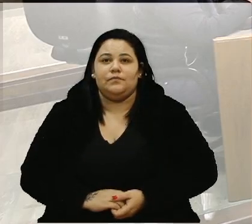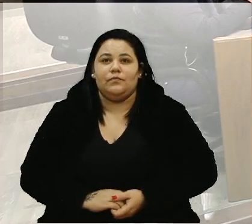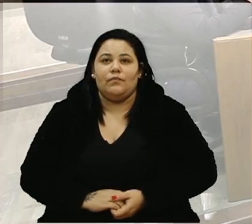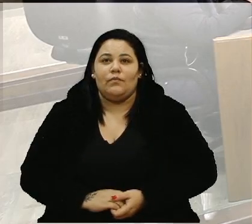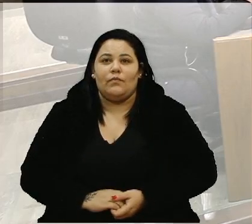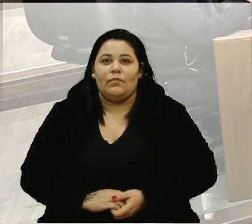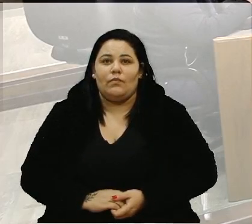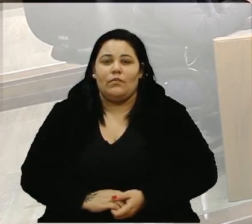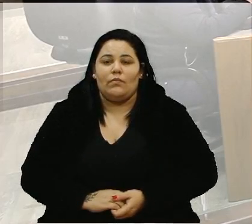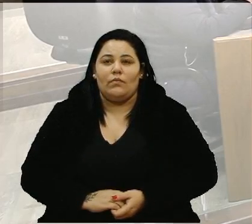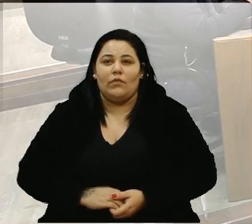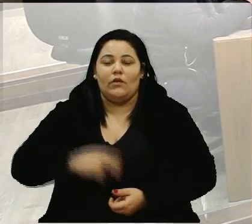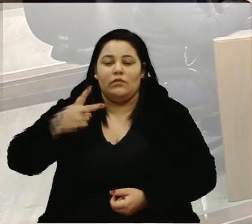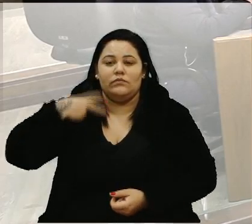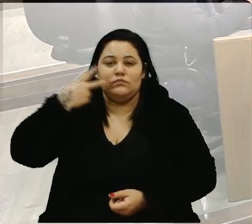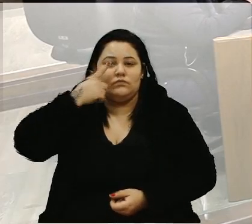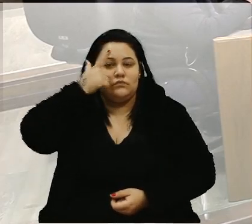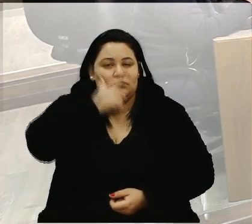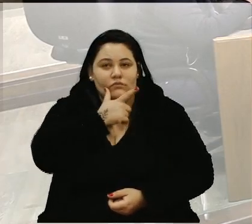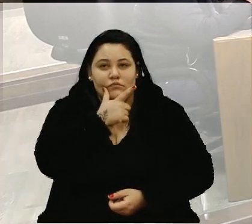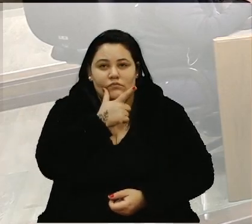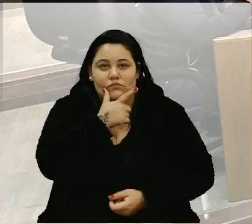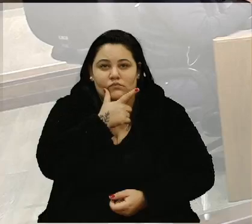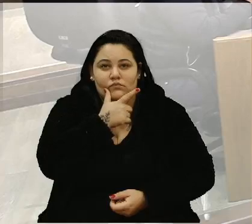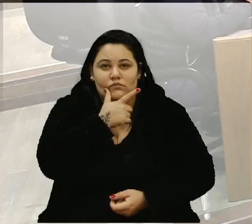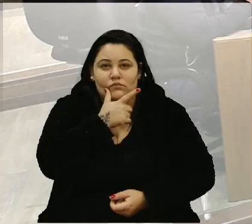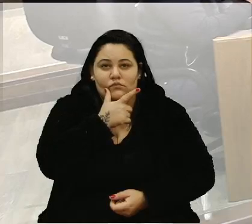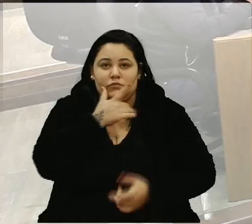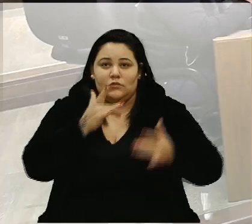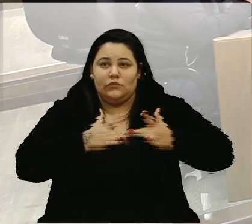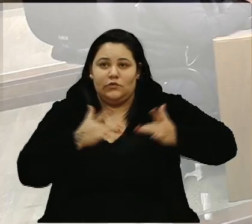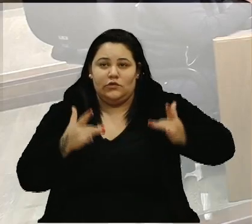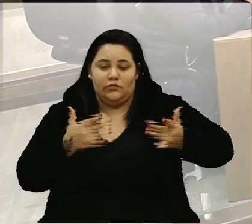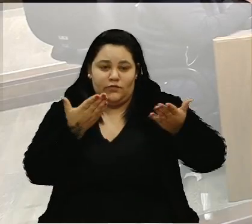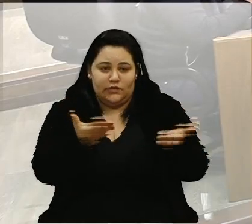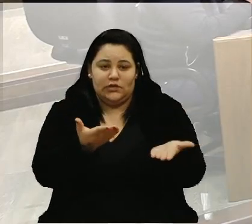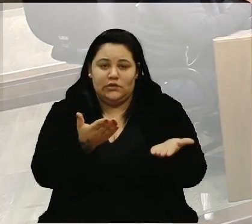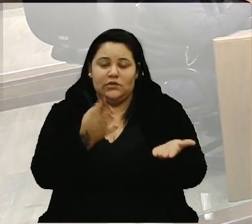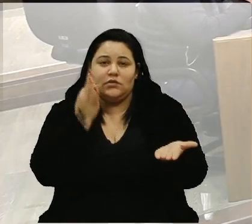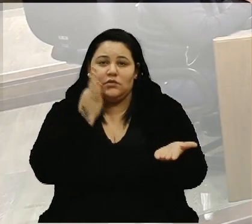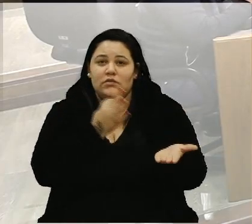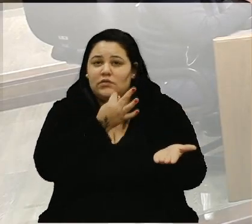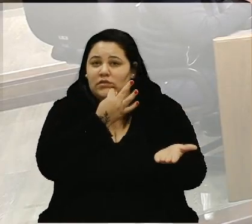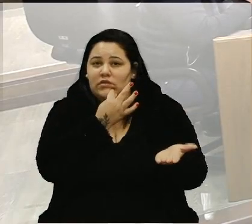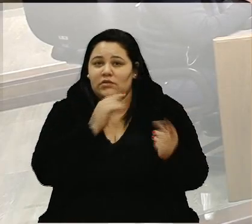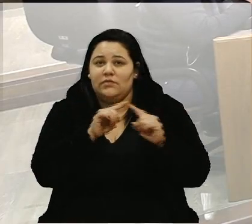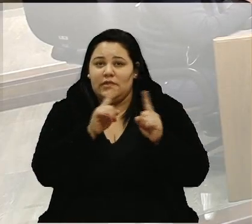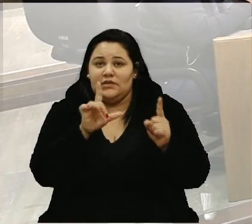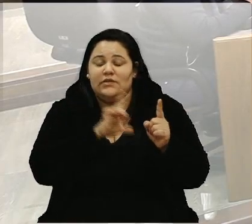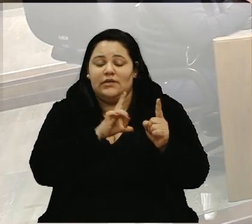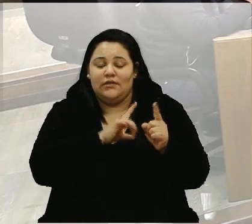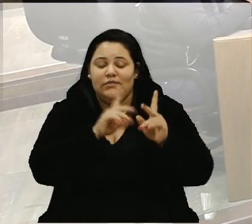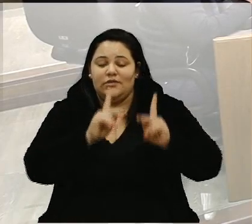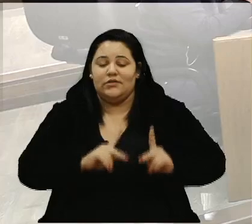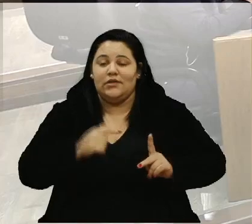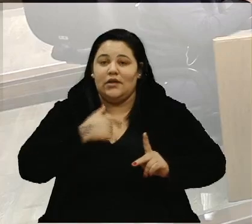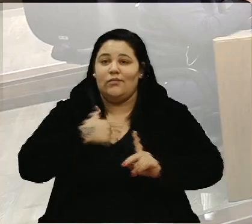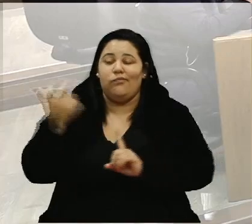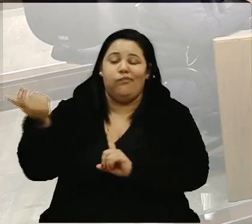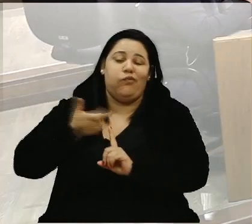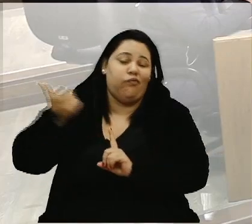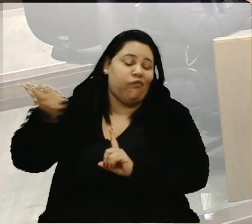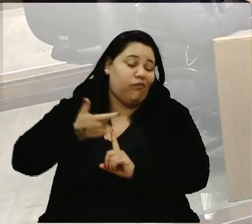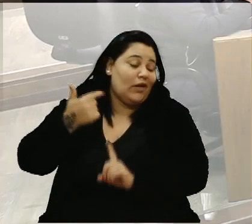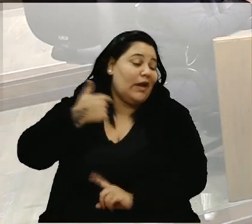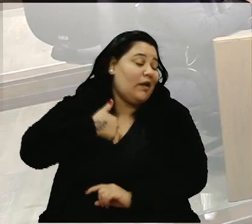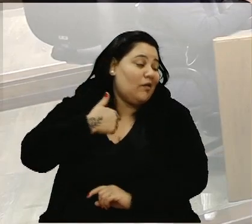Vereador Lucas... eu me solidarizo com a senhora, vereadora Tati, mas se tem gente que já sofreu ataques, sou eu.